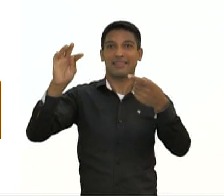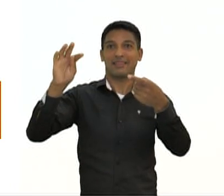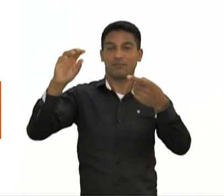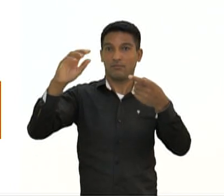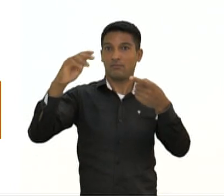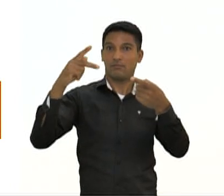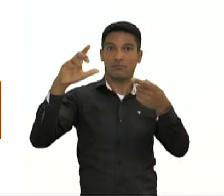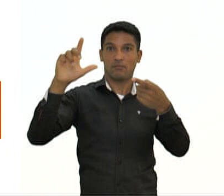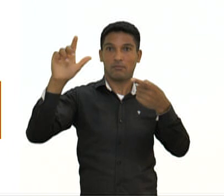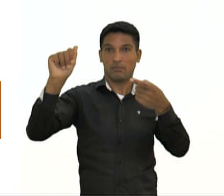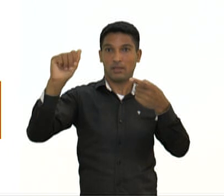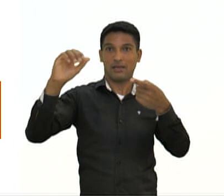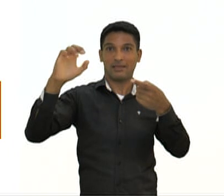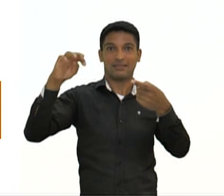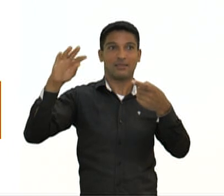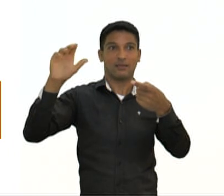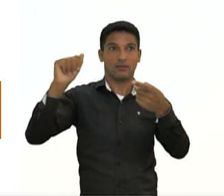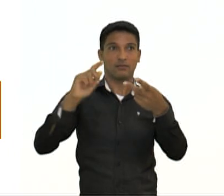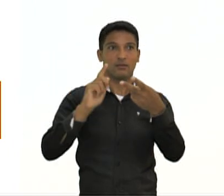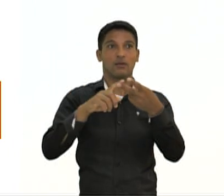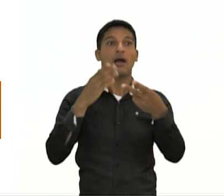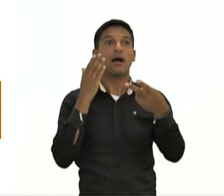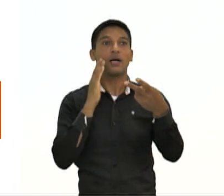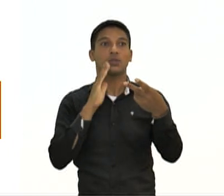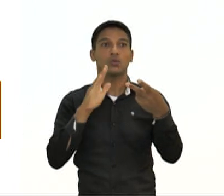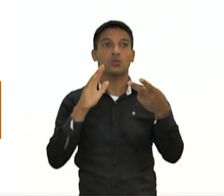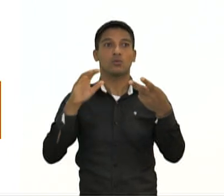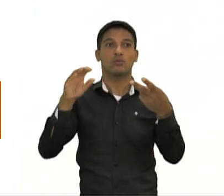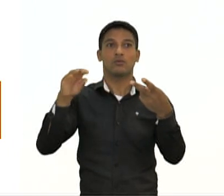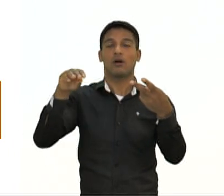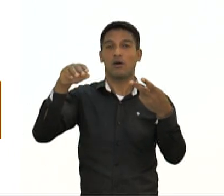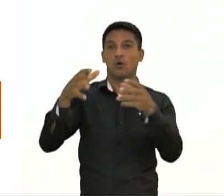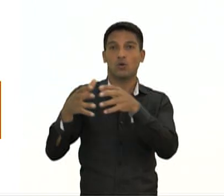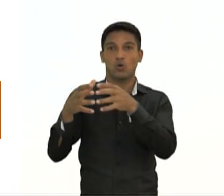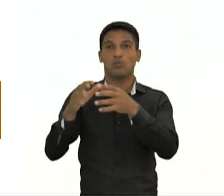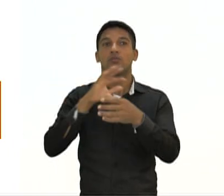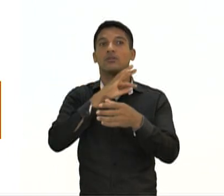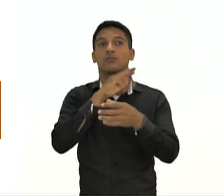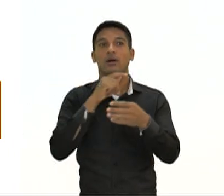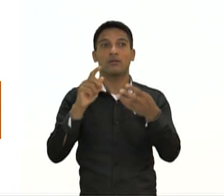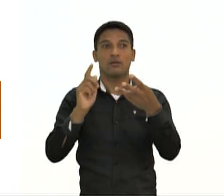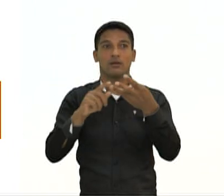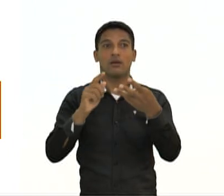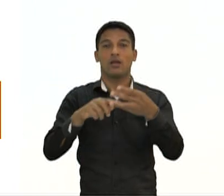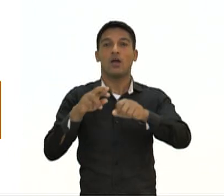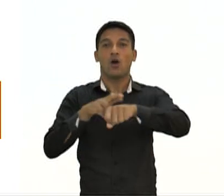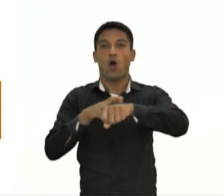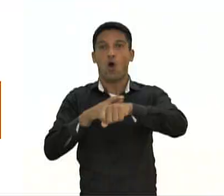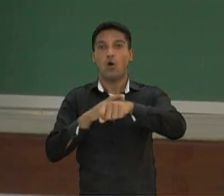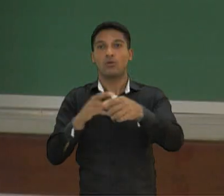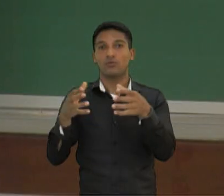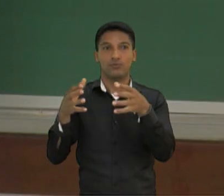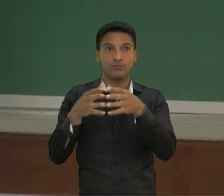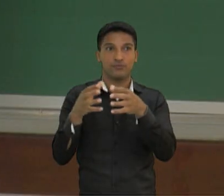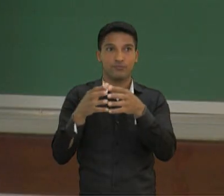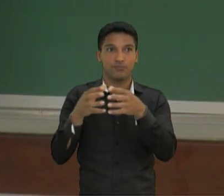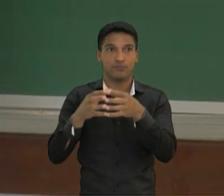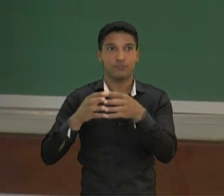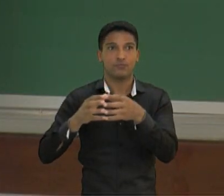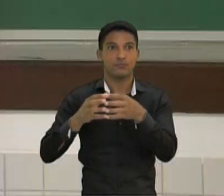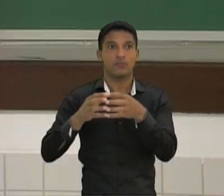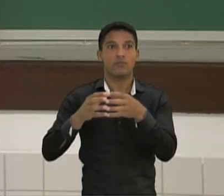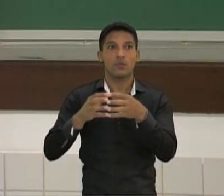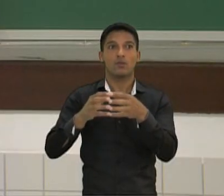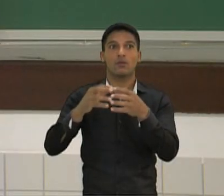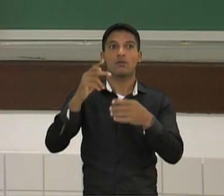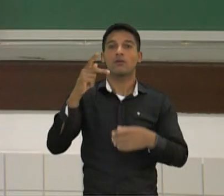são os marsupiais, e também nós vamos ter os prototérios, que são mamíferos que botam ovos. Tudo bem? E agora